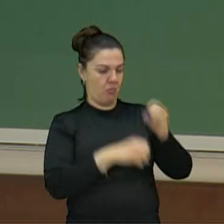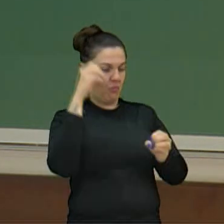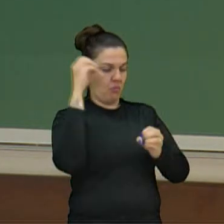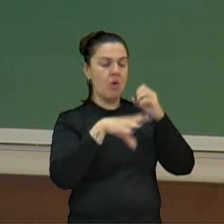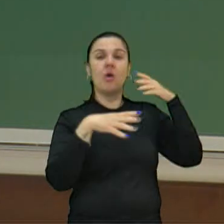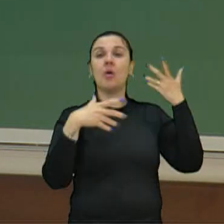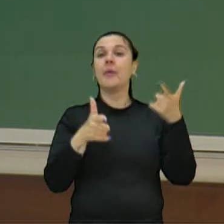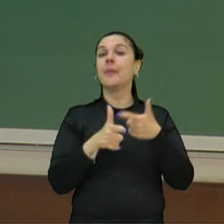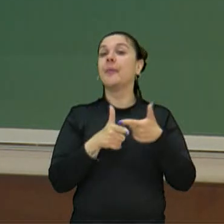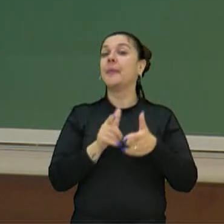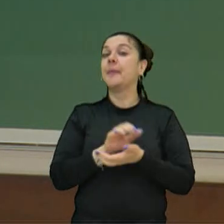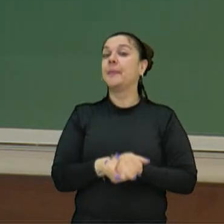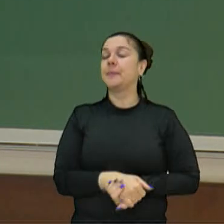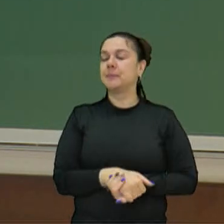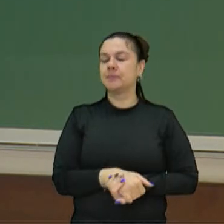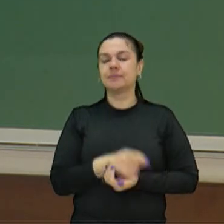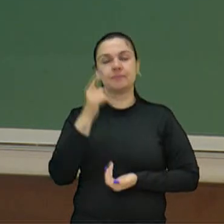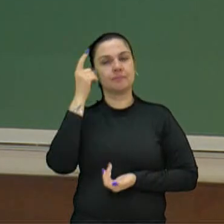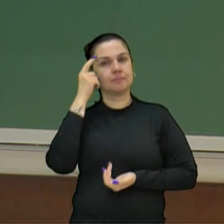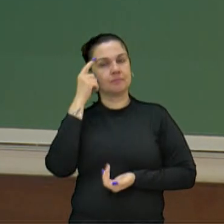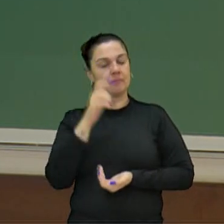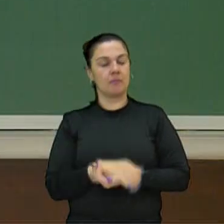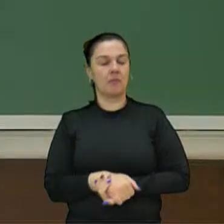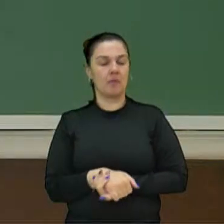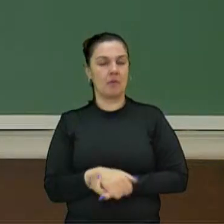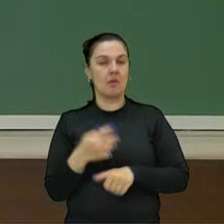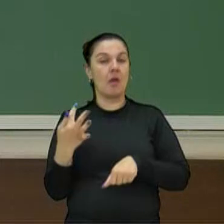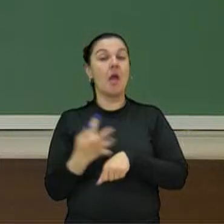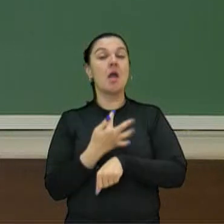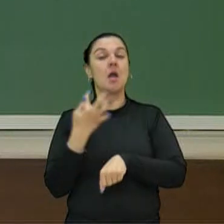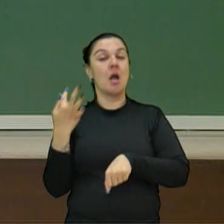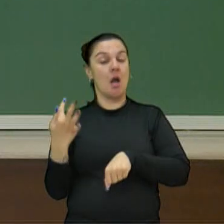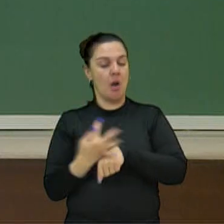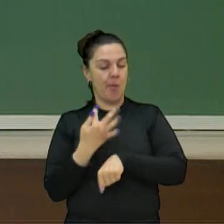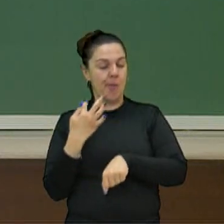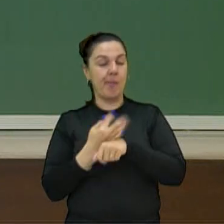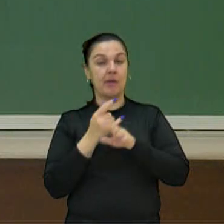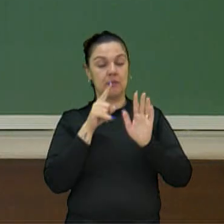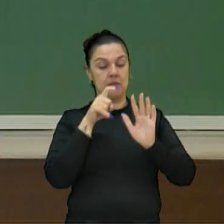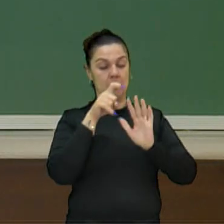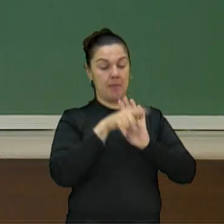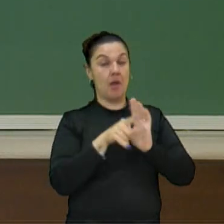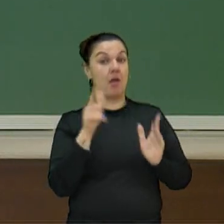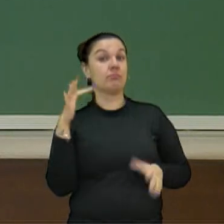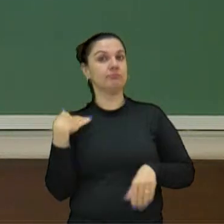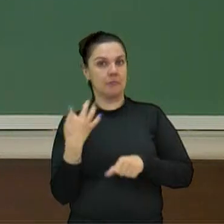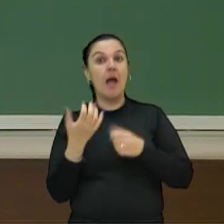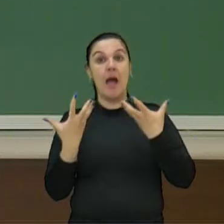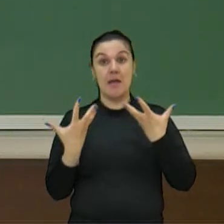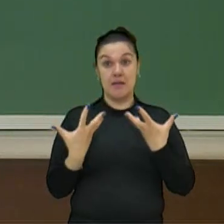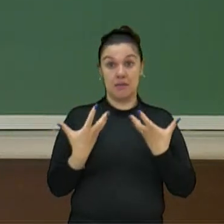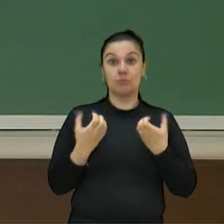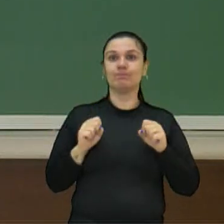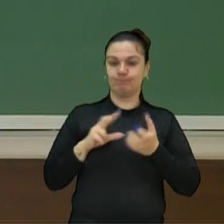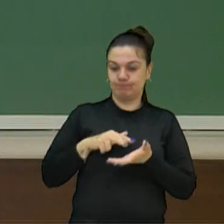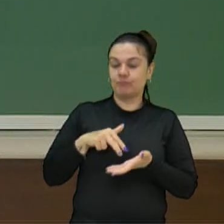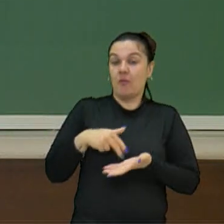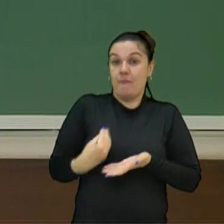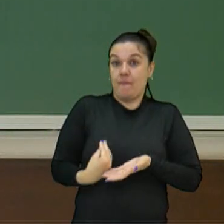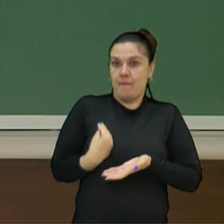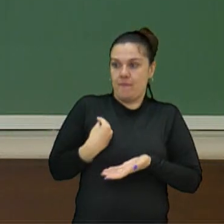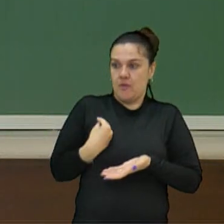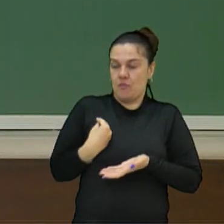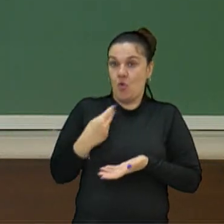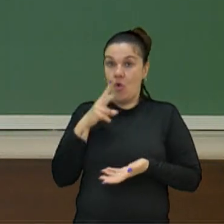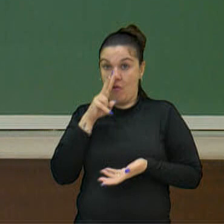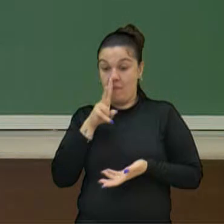dessa teoria? Pensa, a resistência que essa bactéria tem que ter para aguentar a velocidade no espaço. Tudo que entra